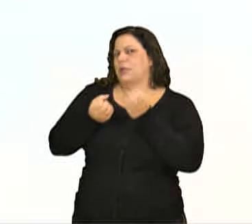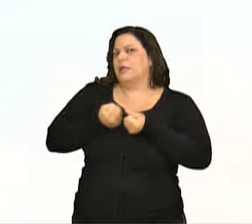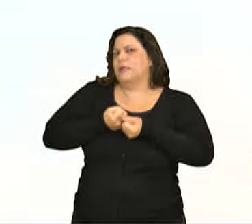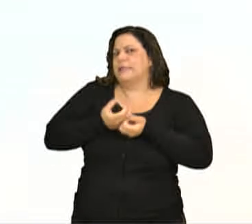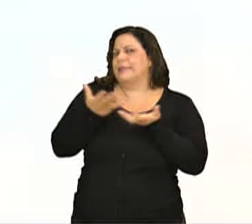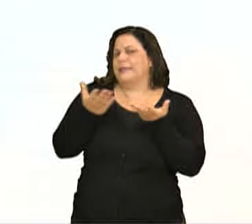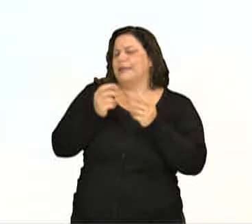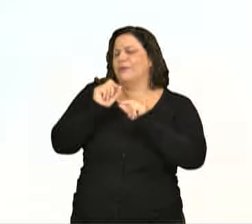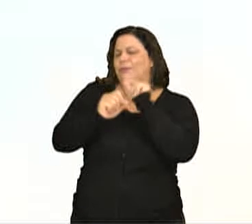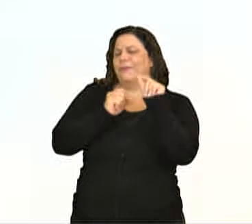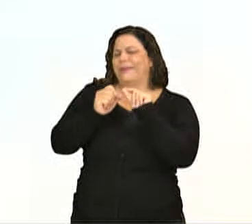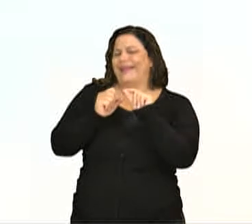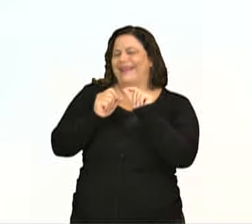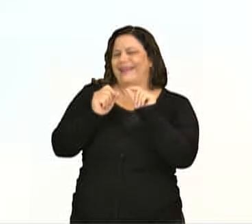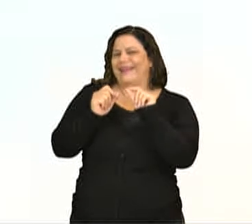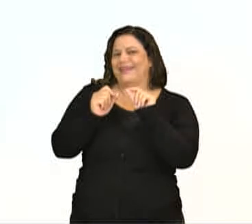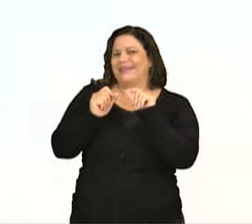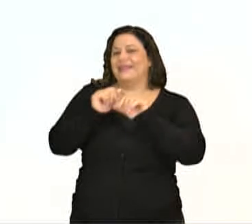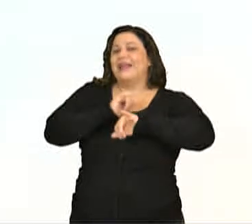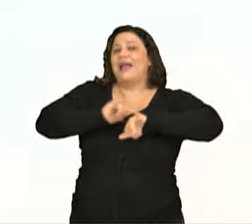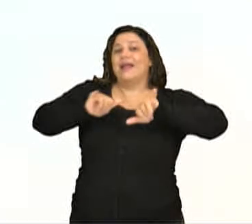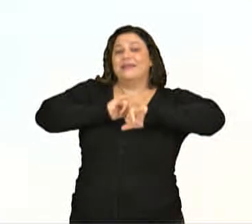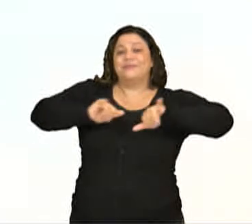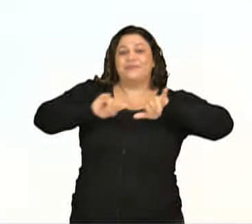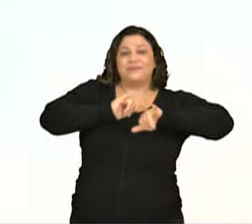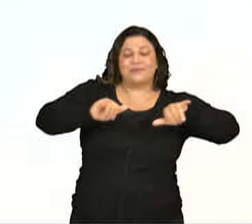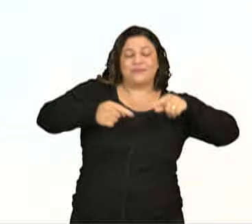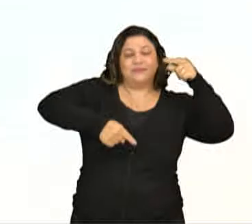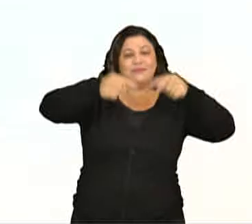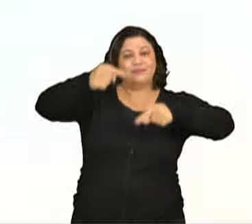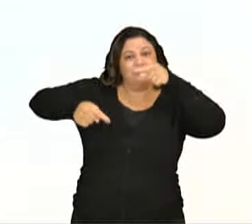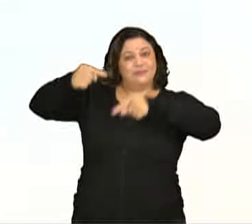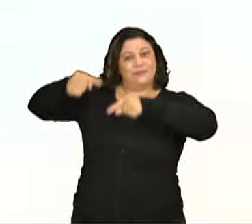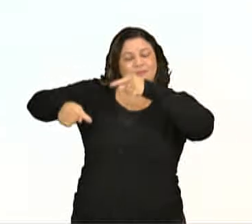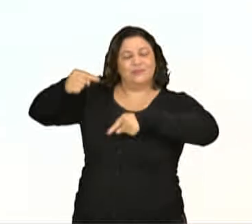política do Vargas? A política populista do